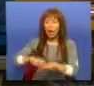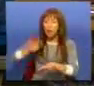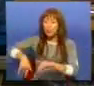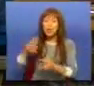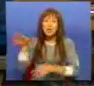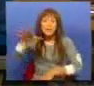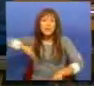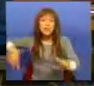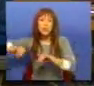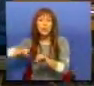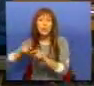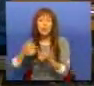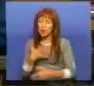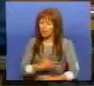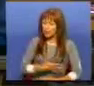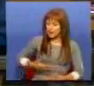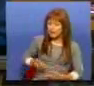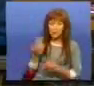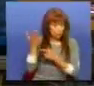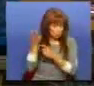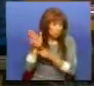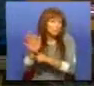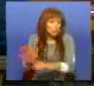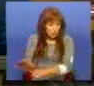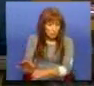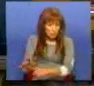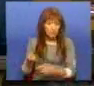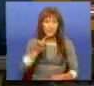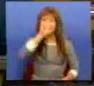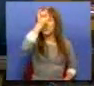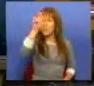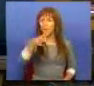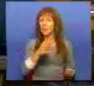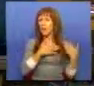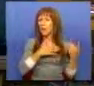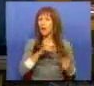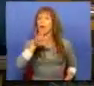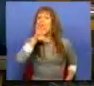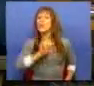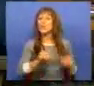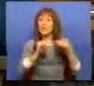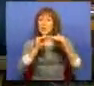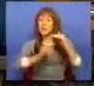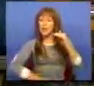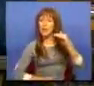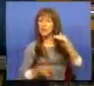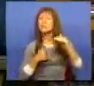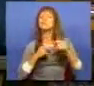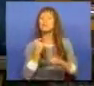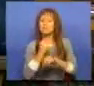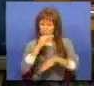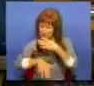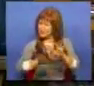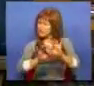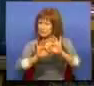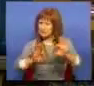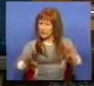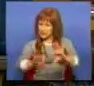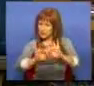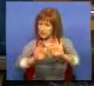de situações de desemprego, por exemplo. A questão da tutela dos filhos menores mantém-se,